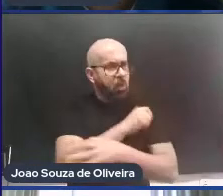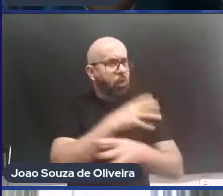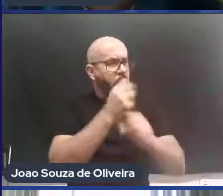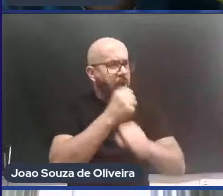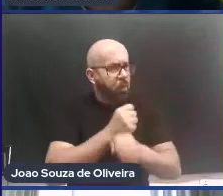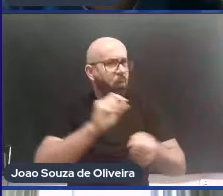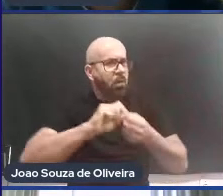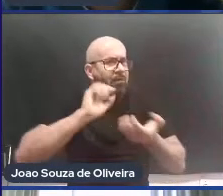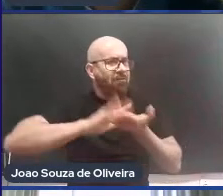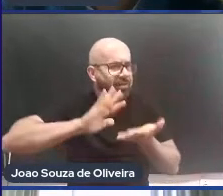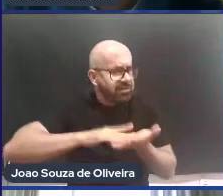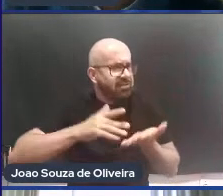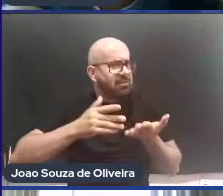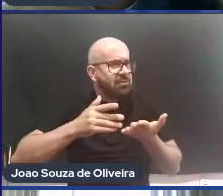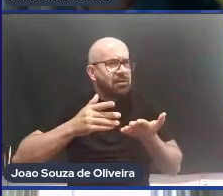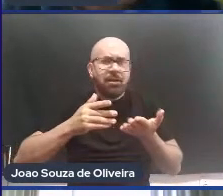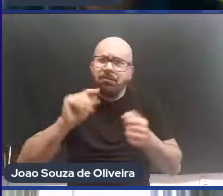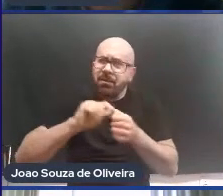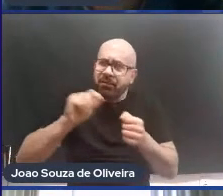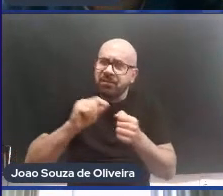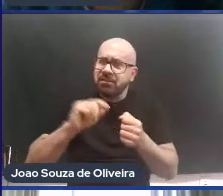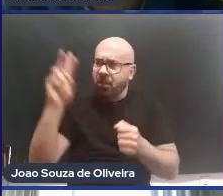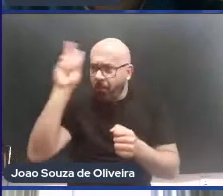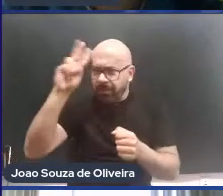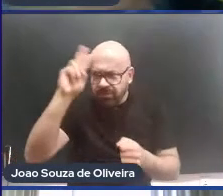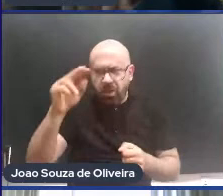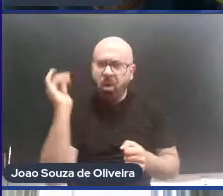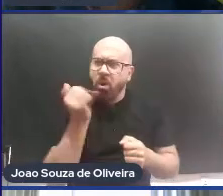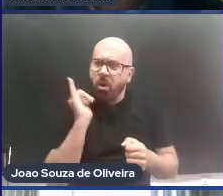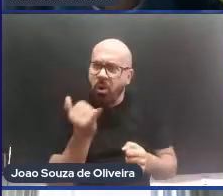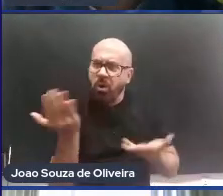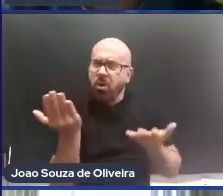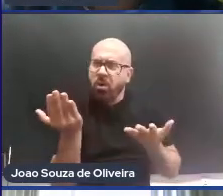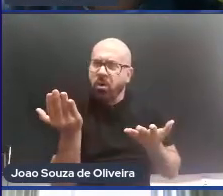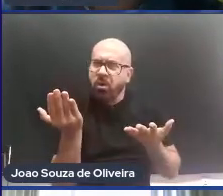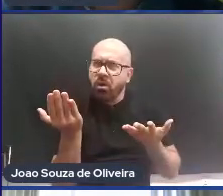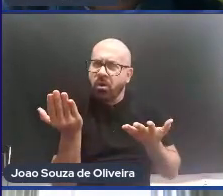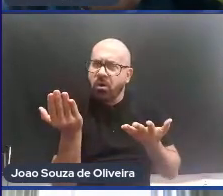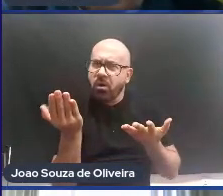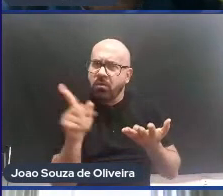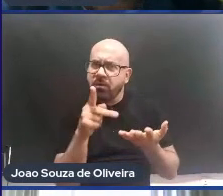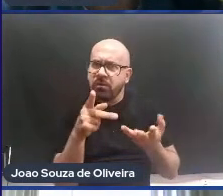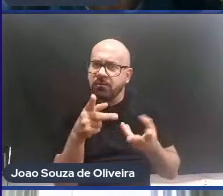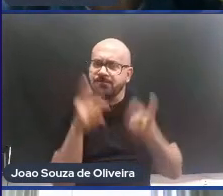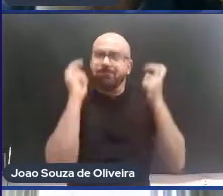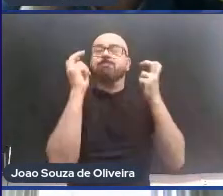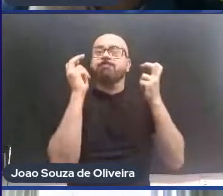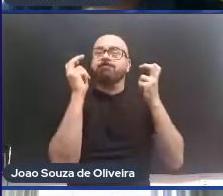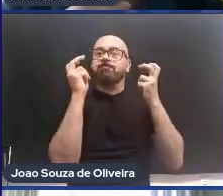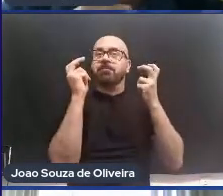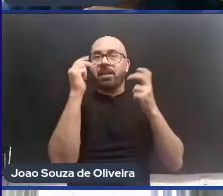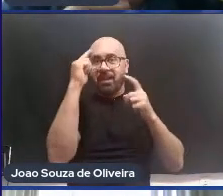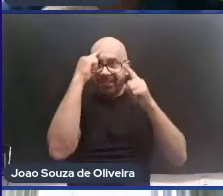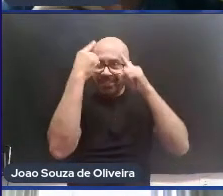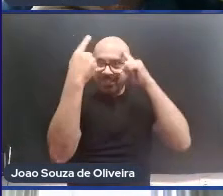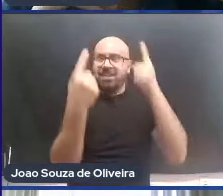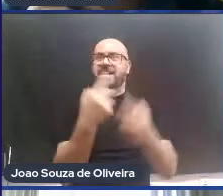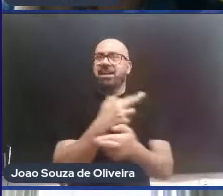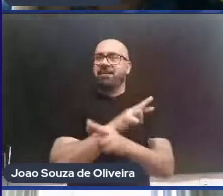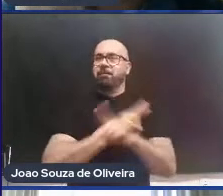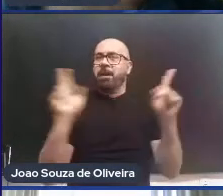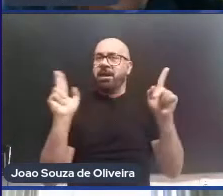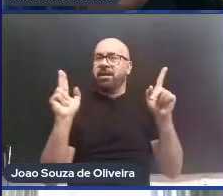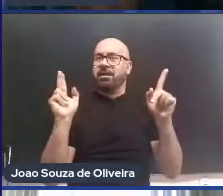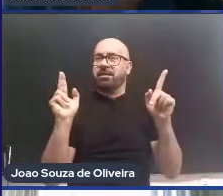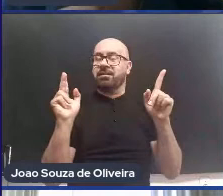calcule uma pa é para fazer uma historinha E aí ele se dá conta que é uma criar Então essa